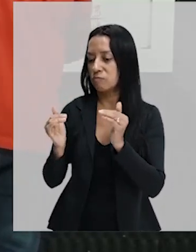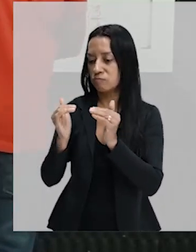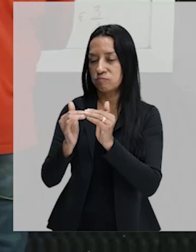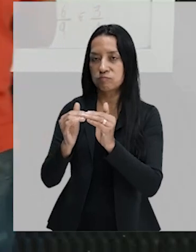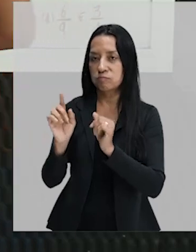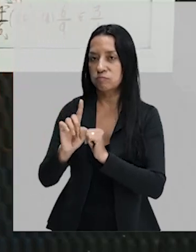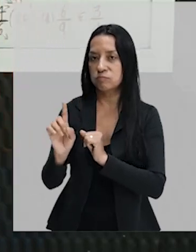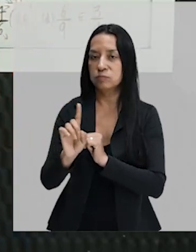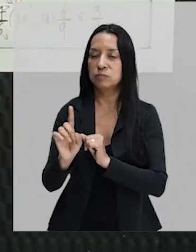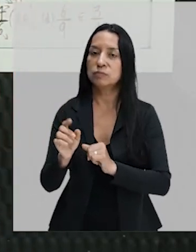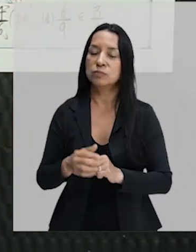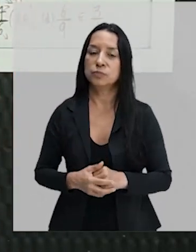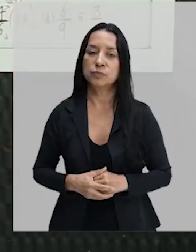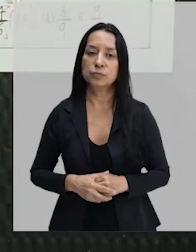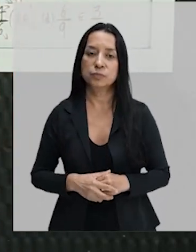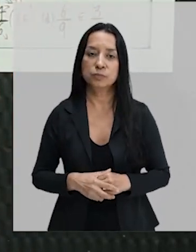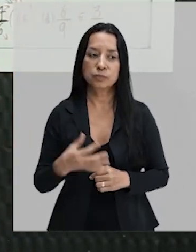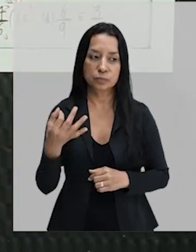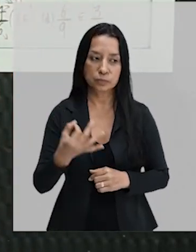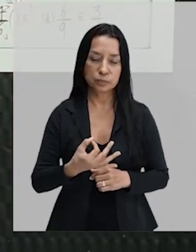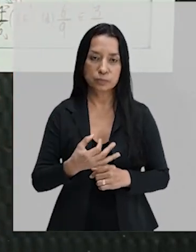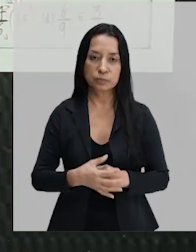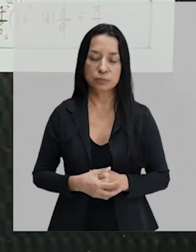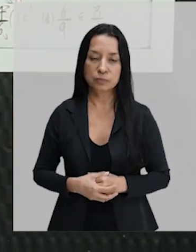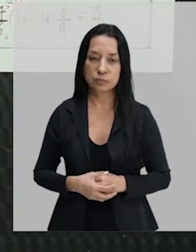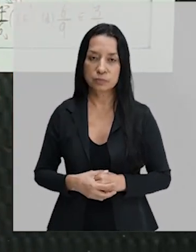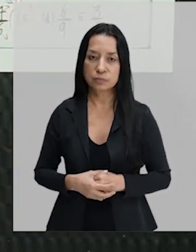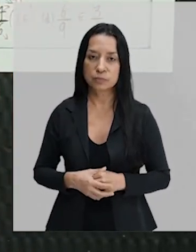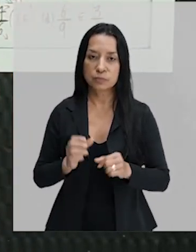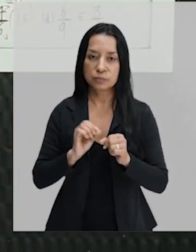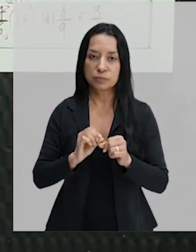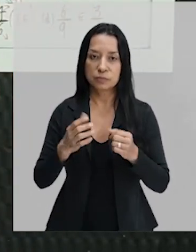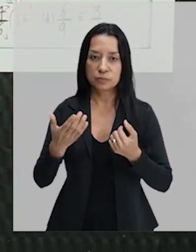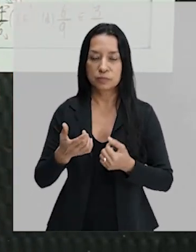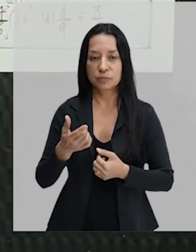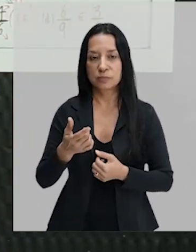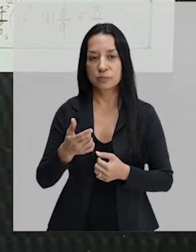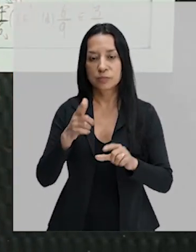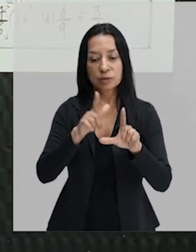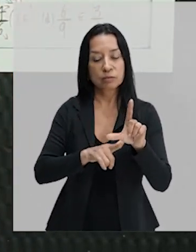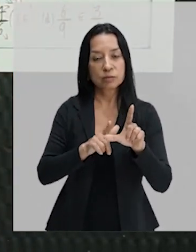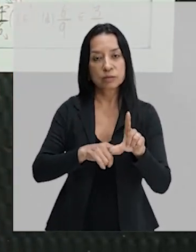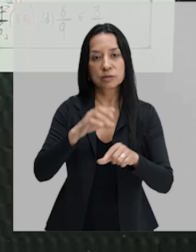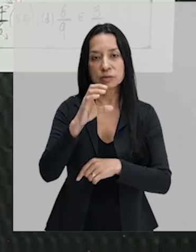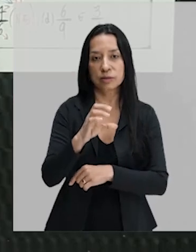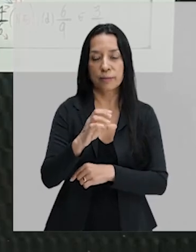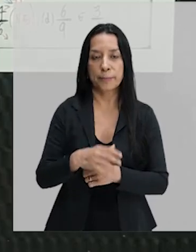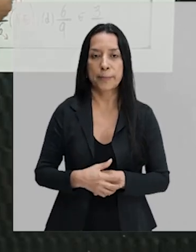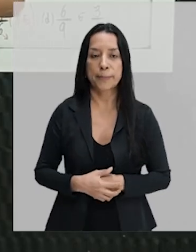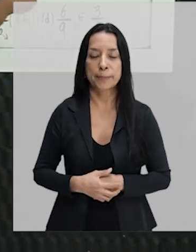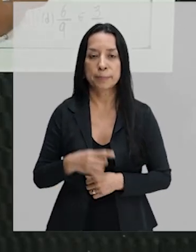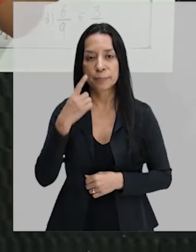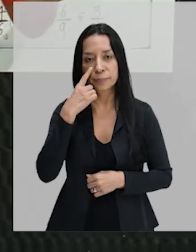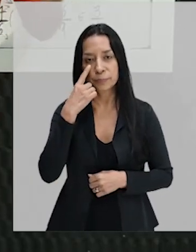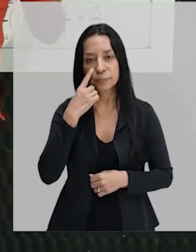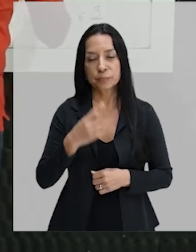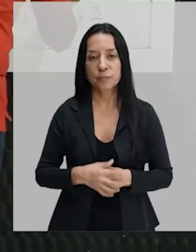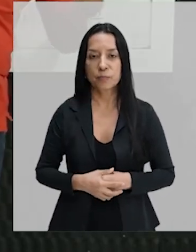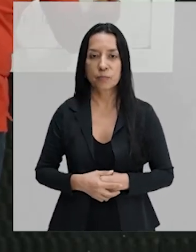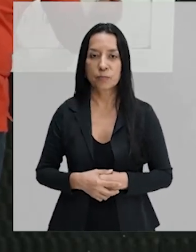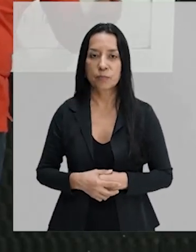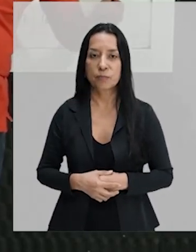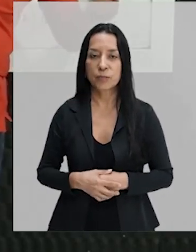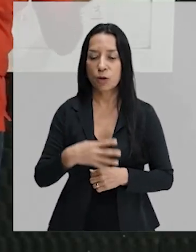proporção. Certo? Vamos fazer mais a letra C. Olha só, vamos multiplicar aqui o 4